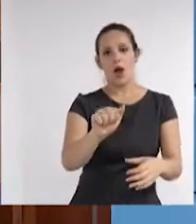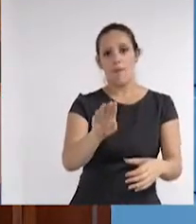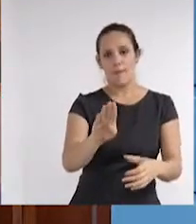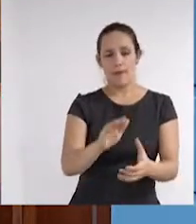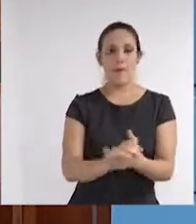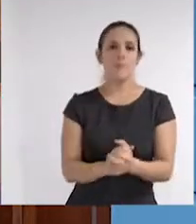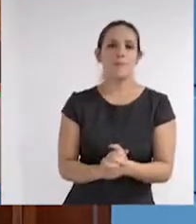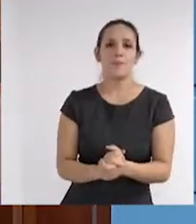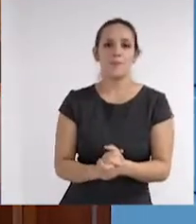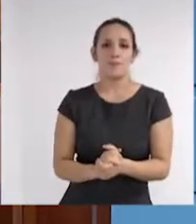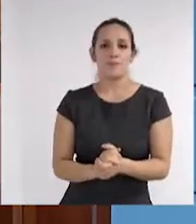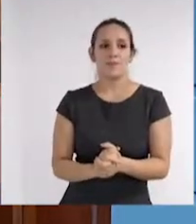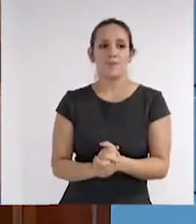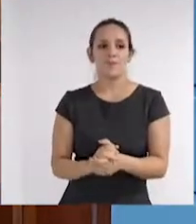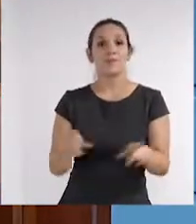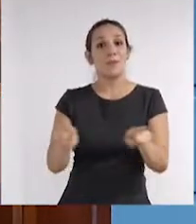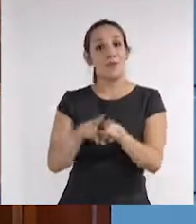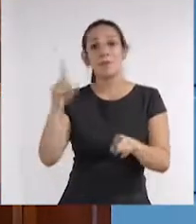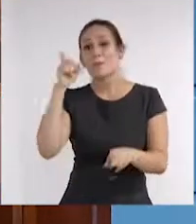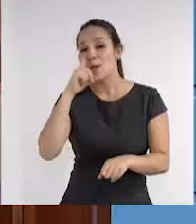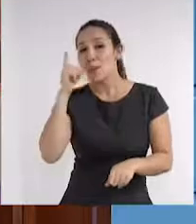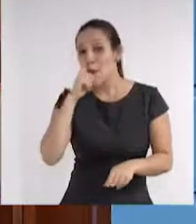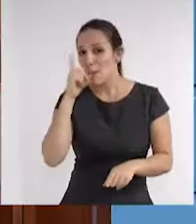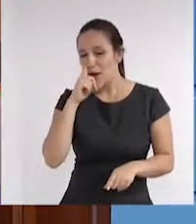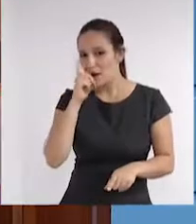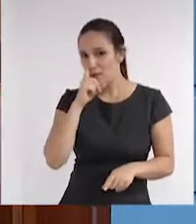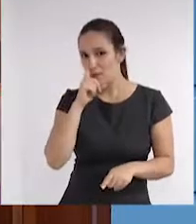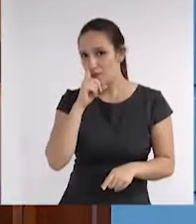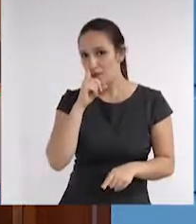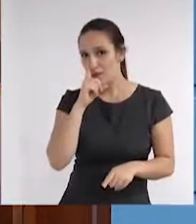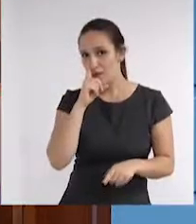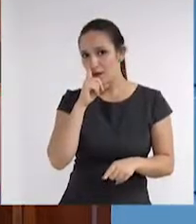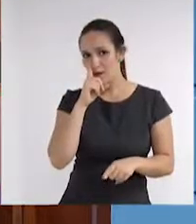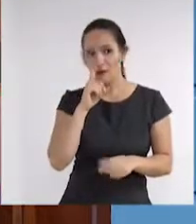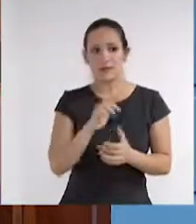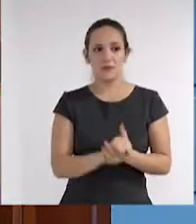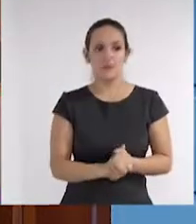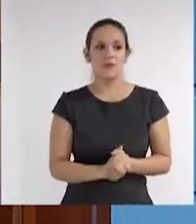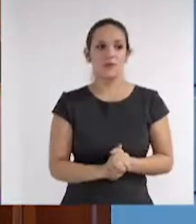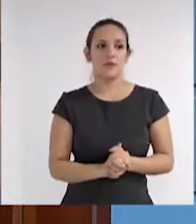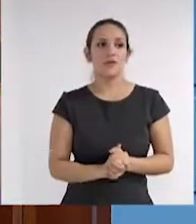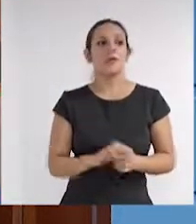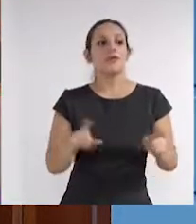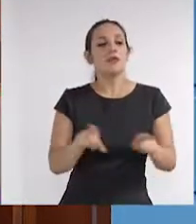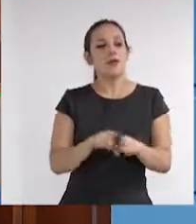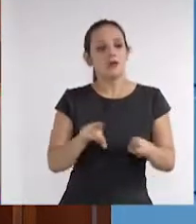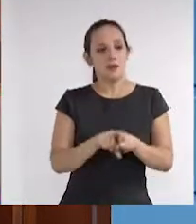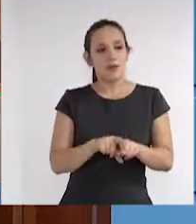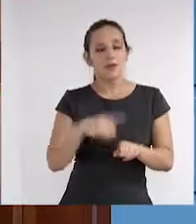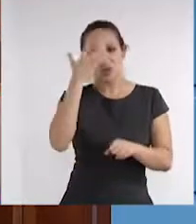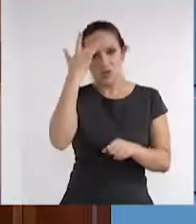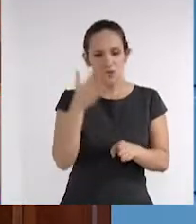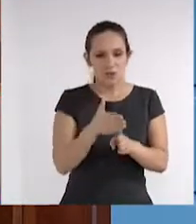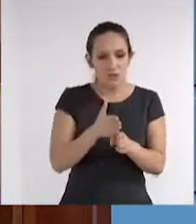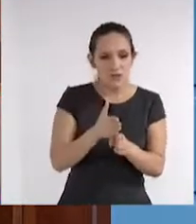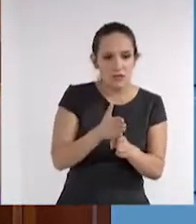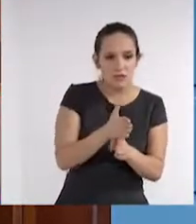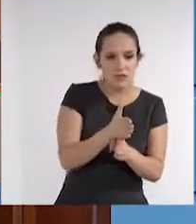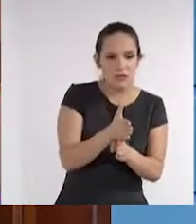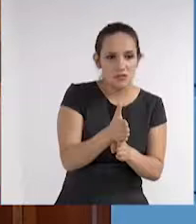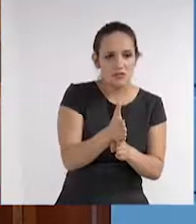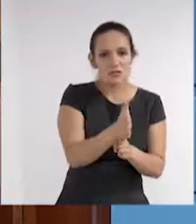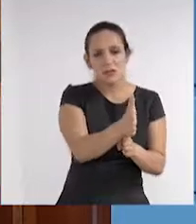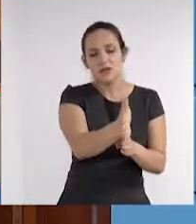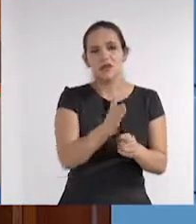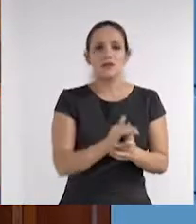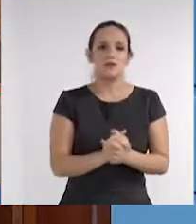a participação das mães da fronteira, as mães da fronteira. Vamos criar aqui uma comissão para que o